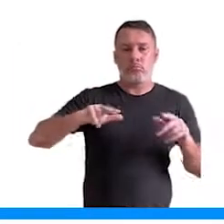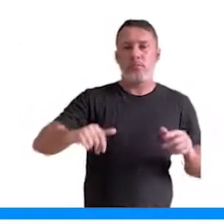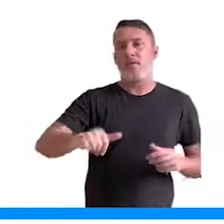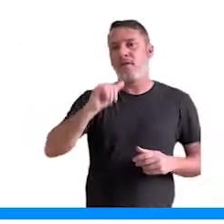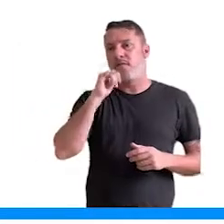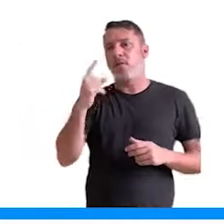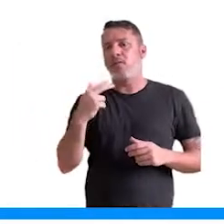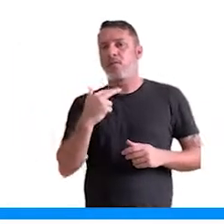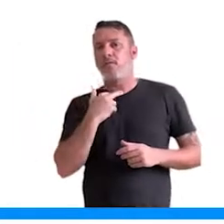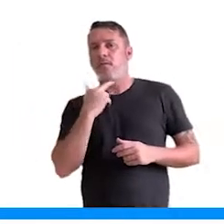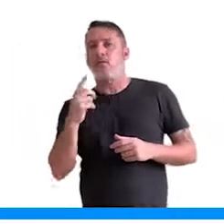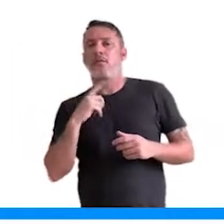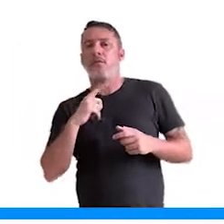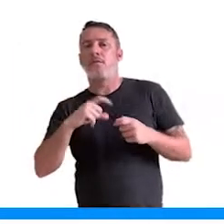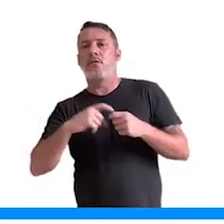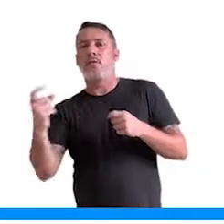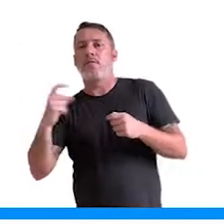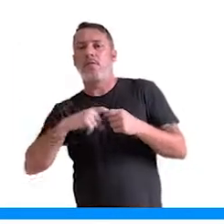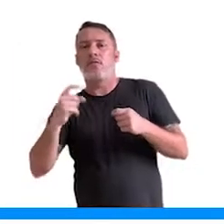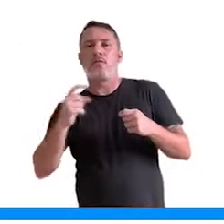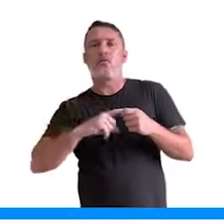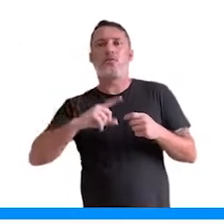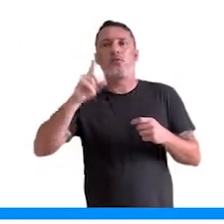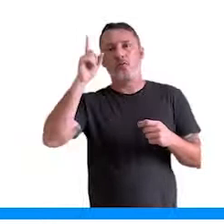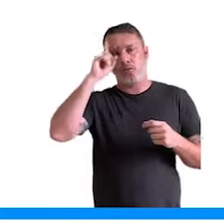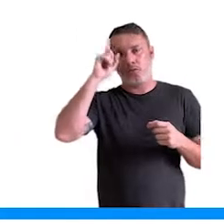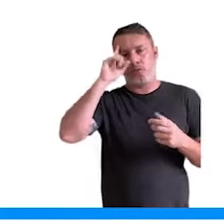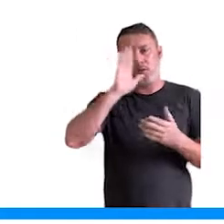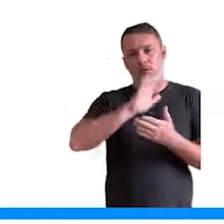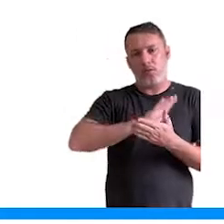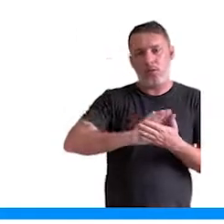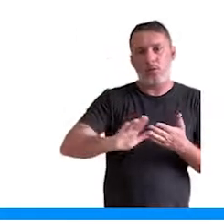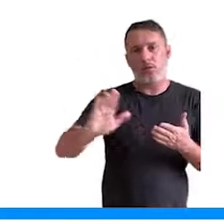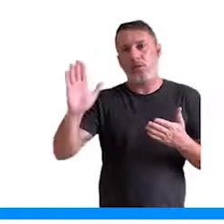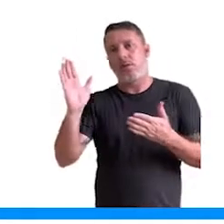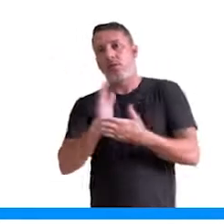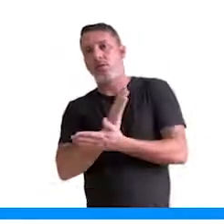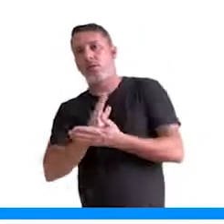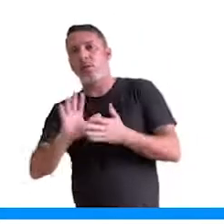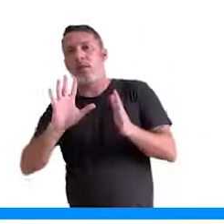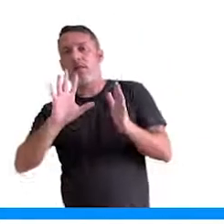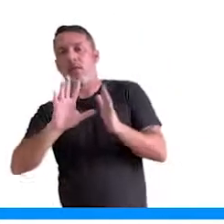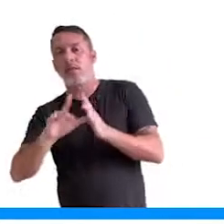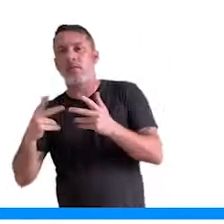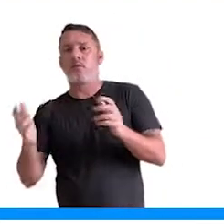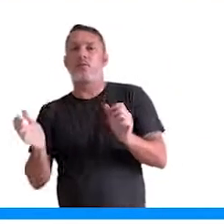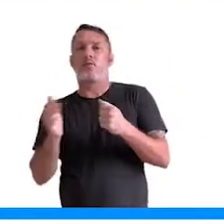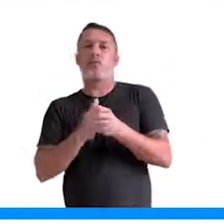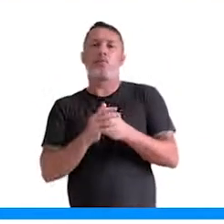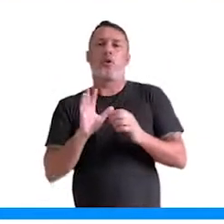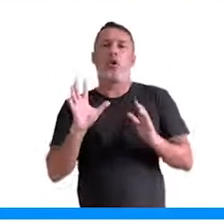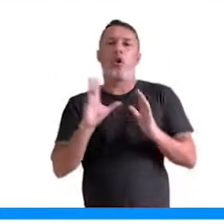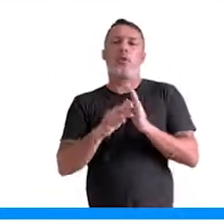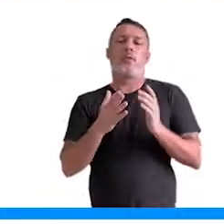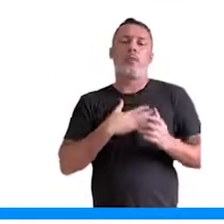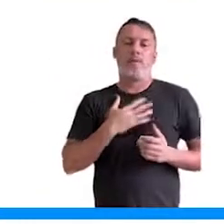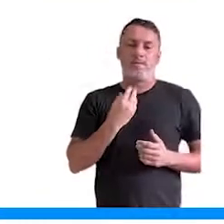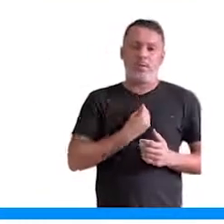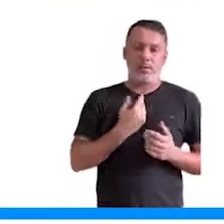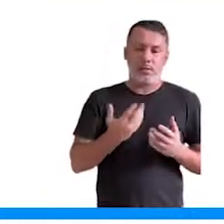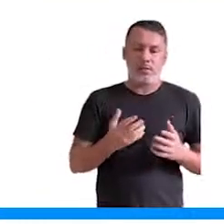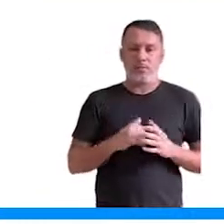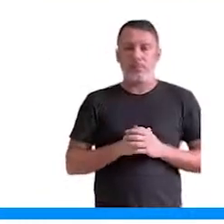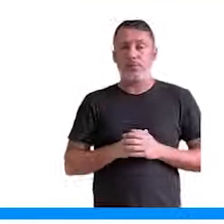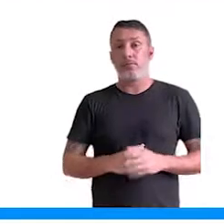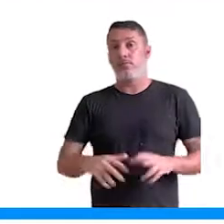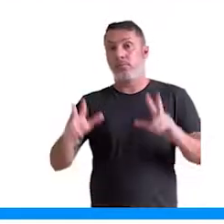sombreados. Diz uma voz, entre voltas e voltas, o dia acabou. Algum ladrão escondido rouba minha vida.